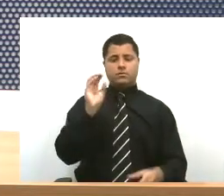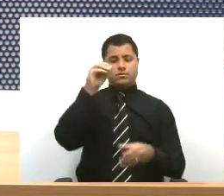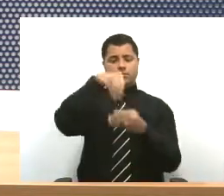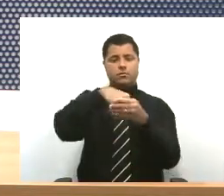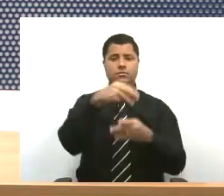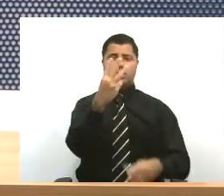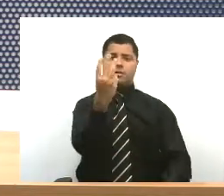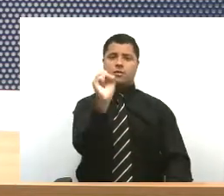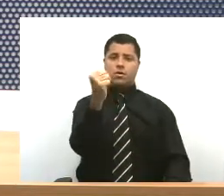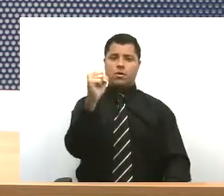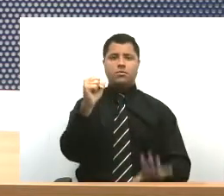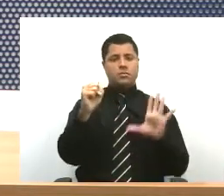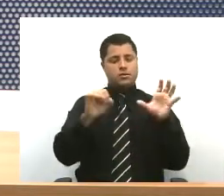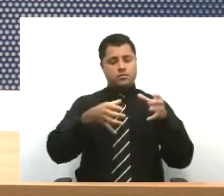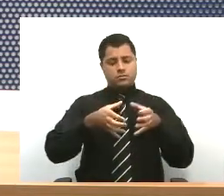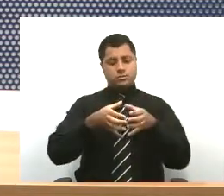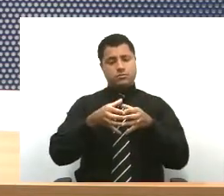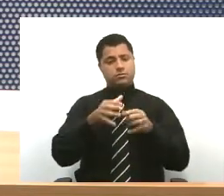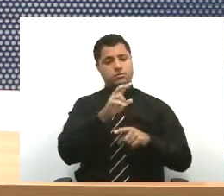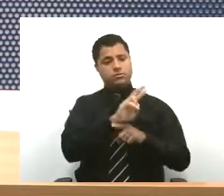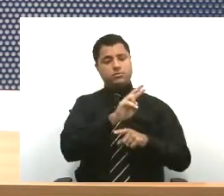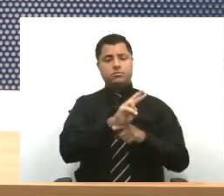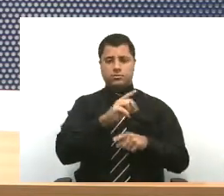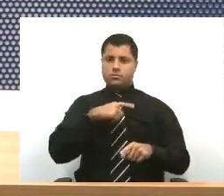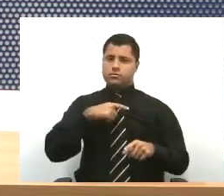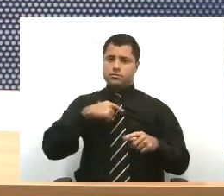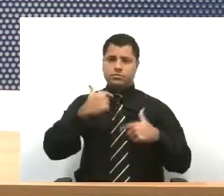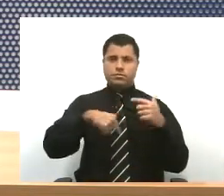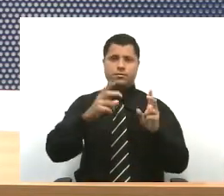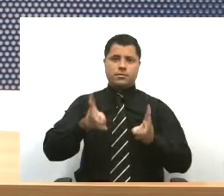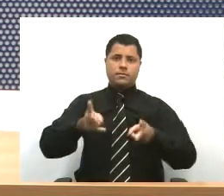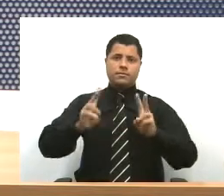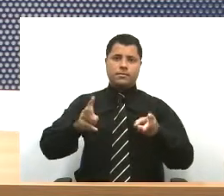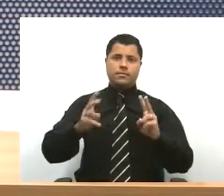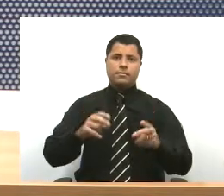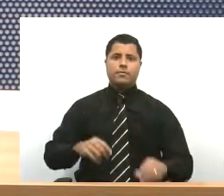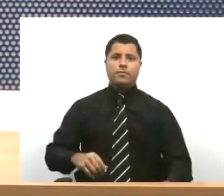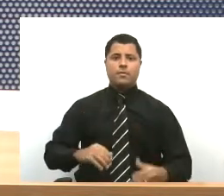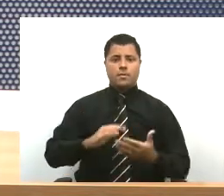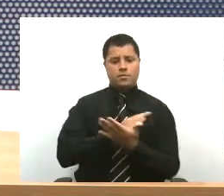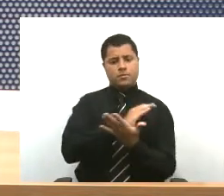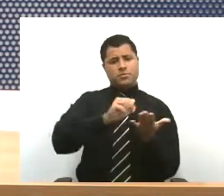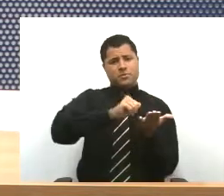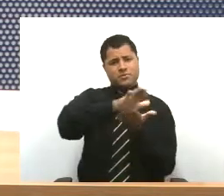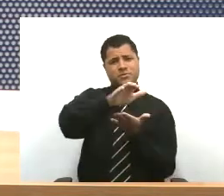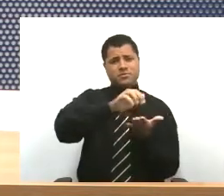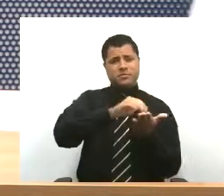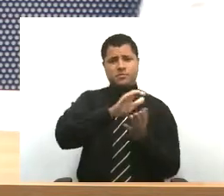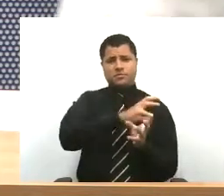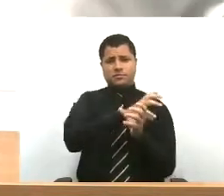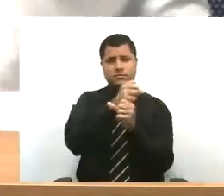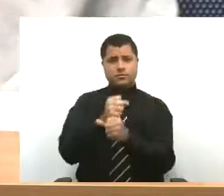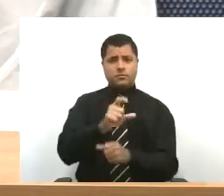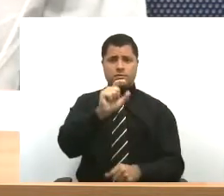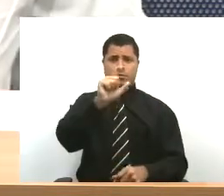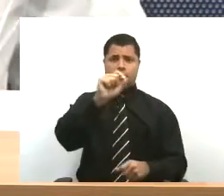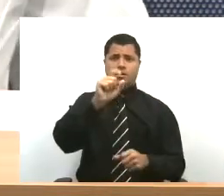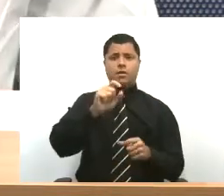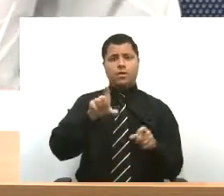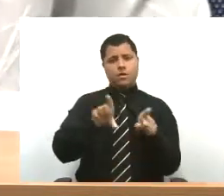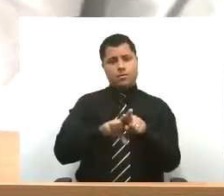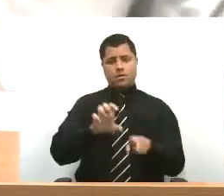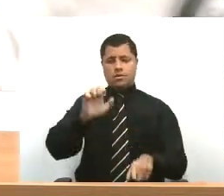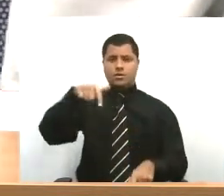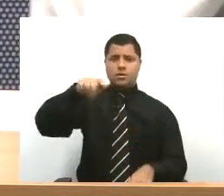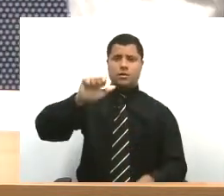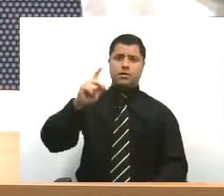aqui, mas a defesa continua funcionando. Eles foram admitidos há pouco tempo, são 10 agentes de defesa civil, mais engenheiro,